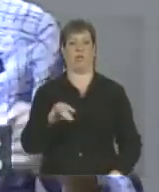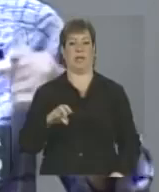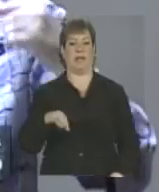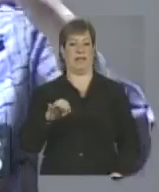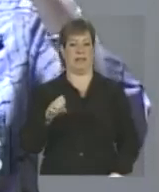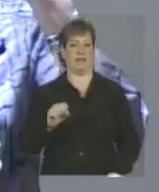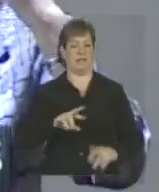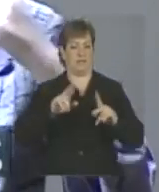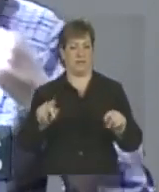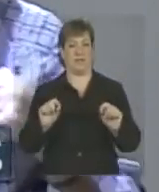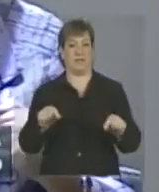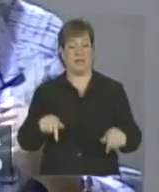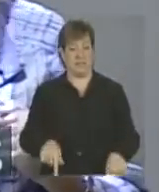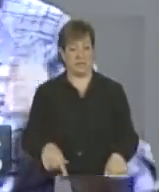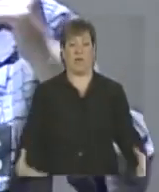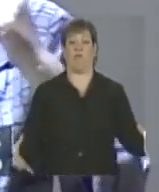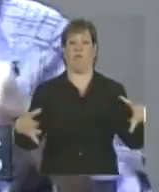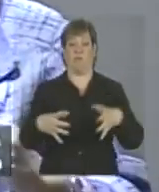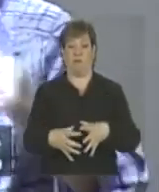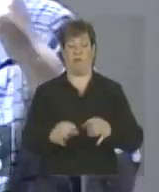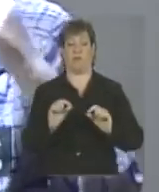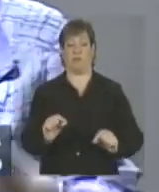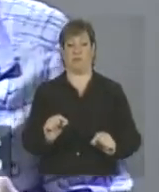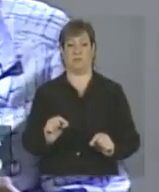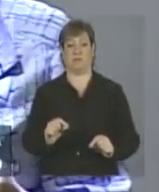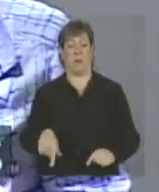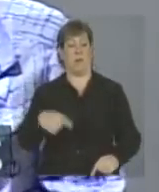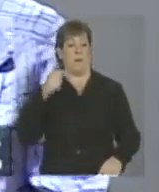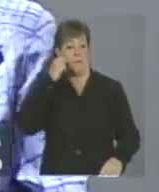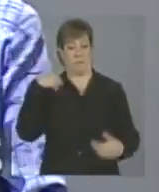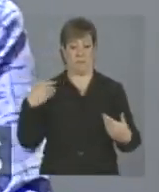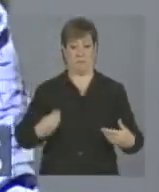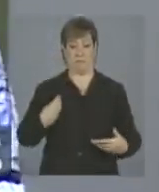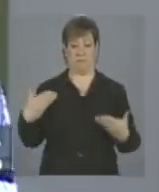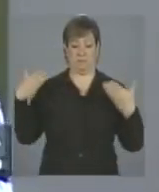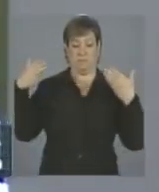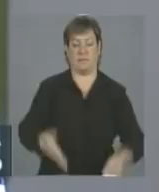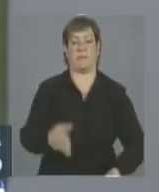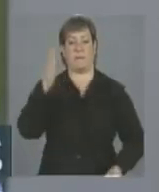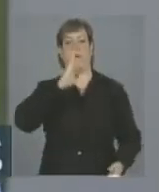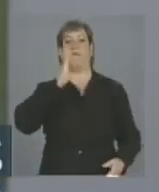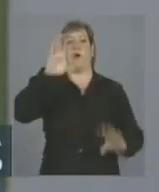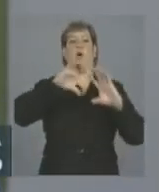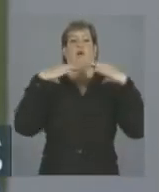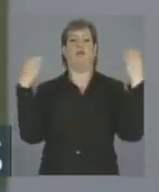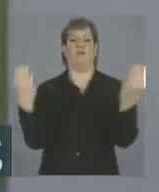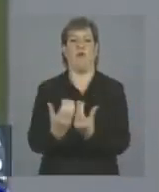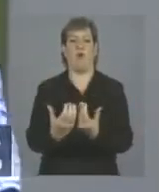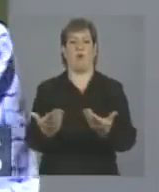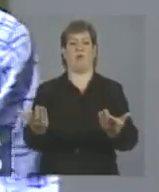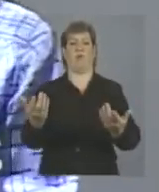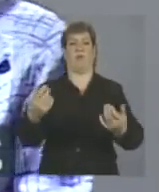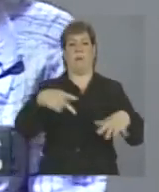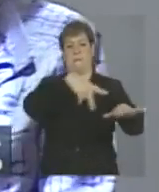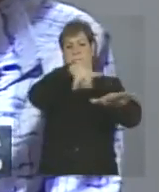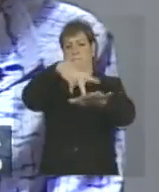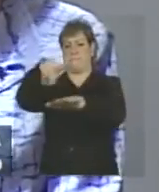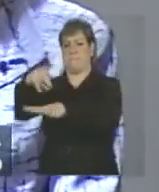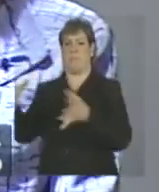Implica num reconhecimento da presença do Brasil num fórum em que